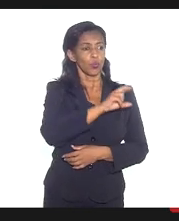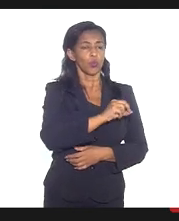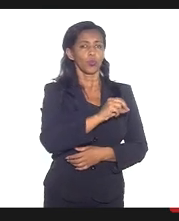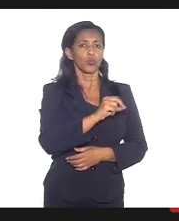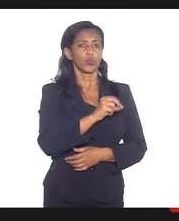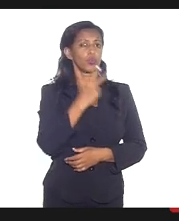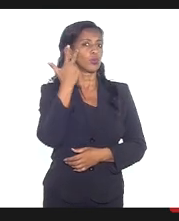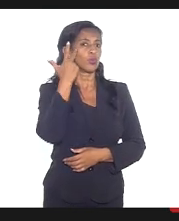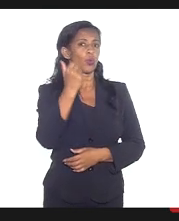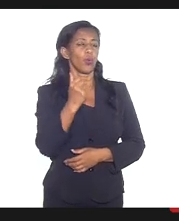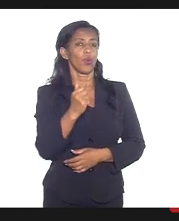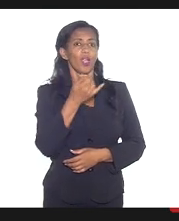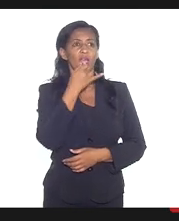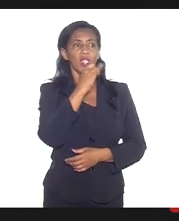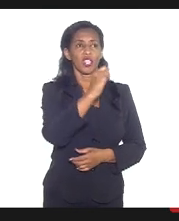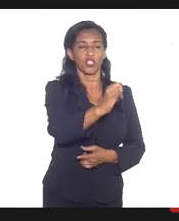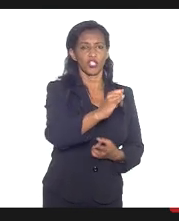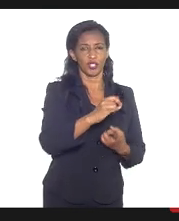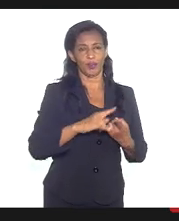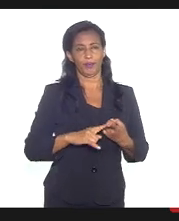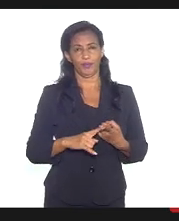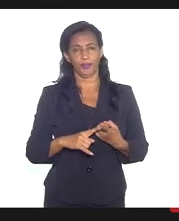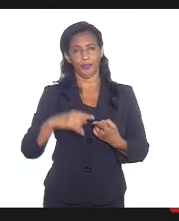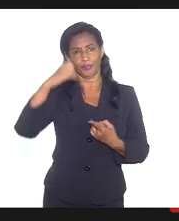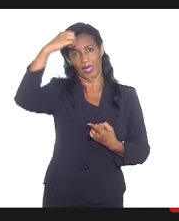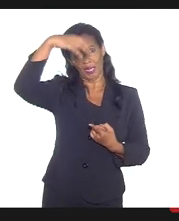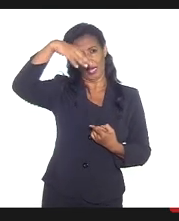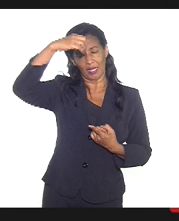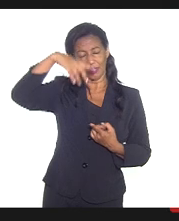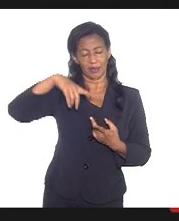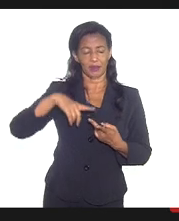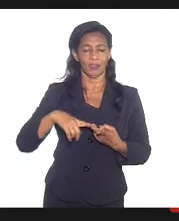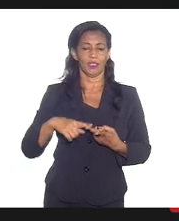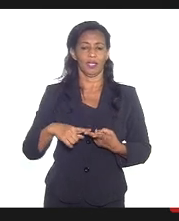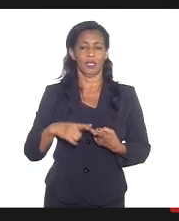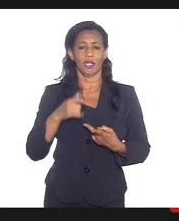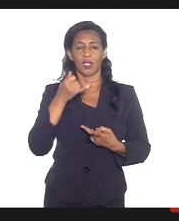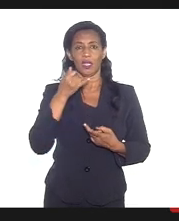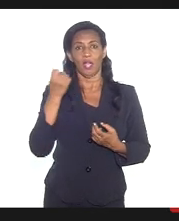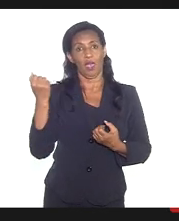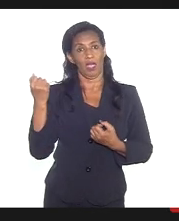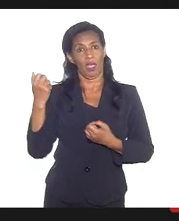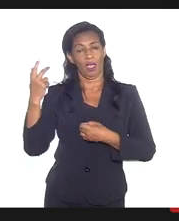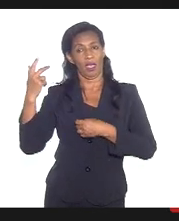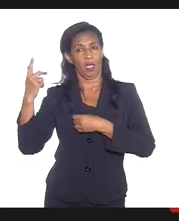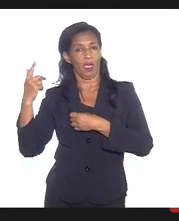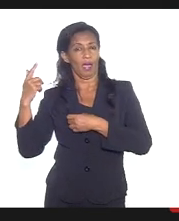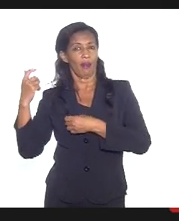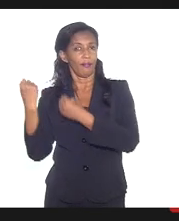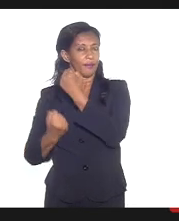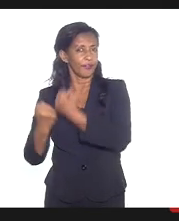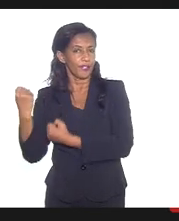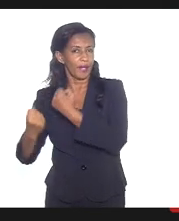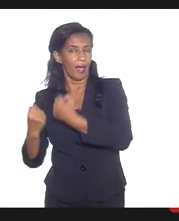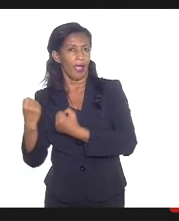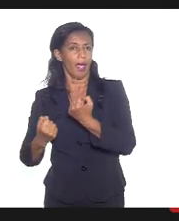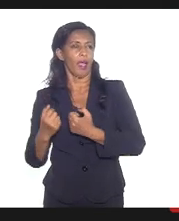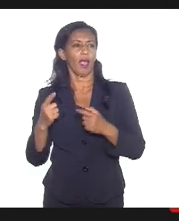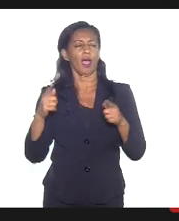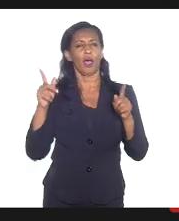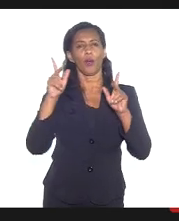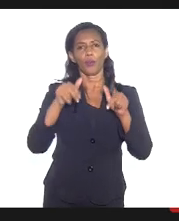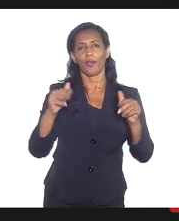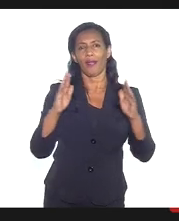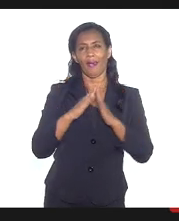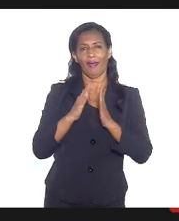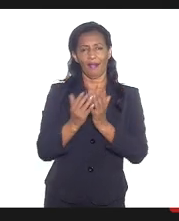comum que a gente já sabe? Energia elétrica, GNV, né, que é uso veicular, usos domésticos como aquecedor de gás,